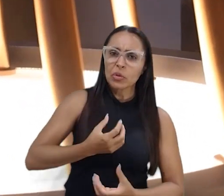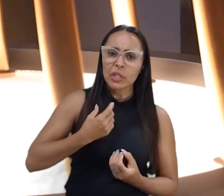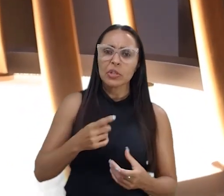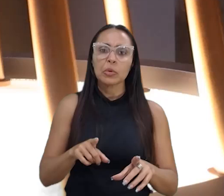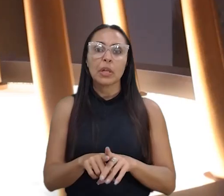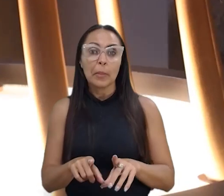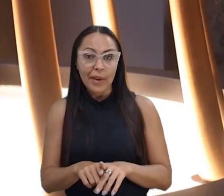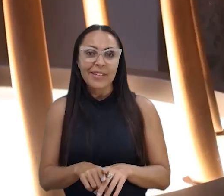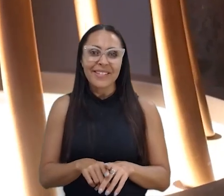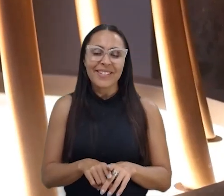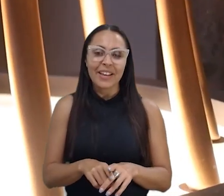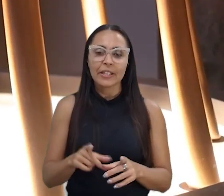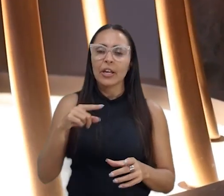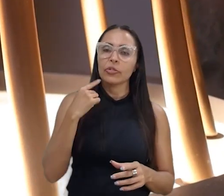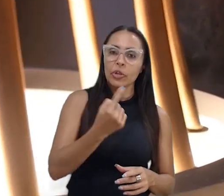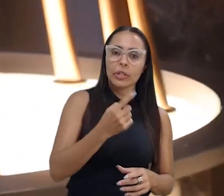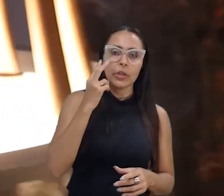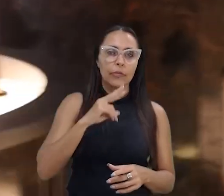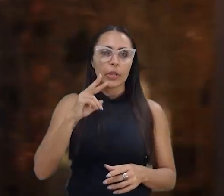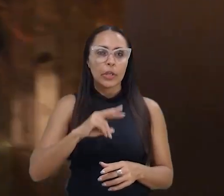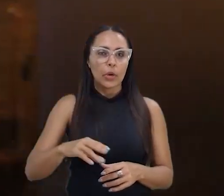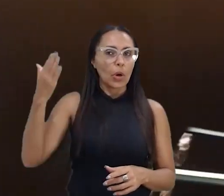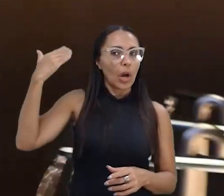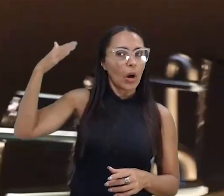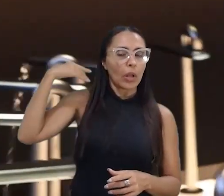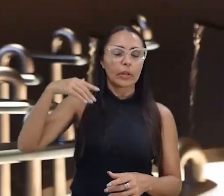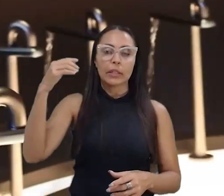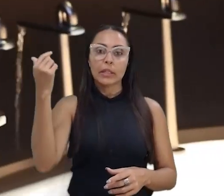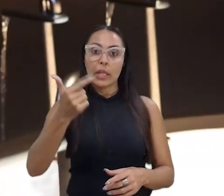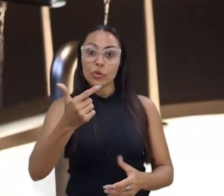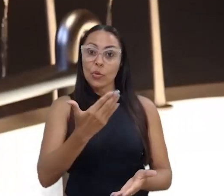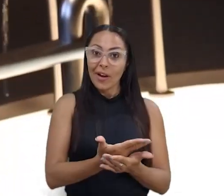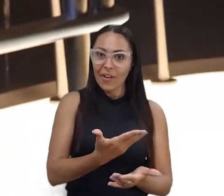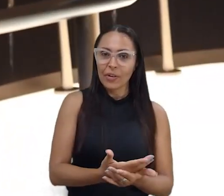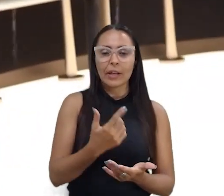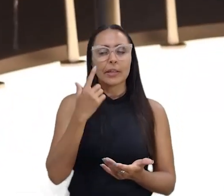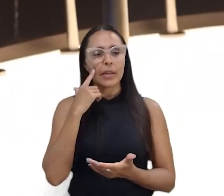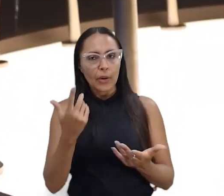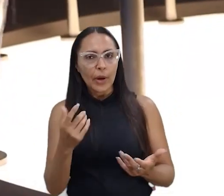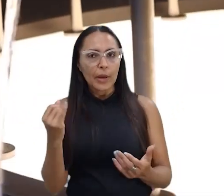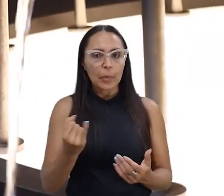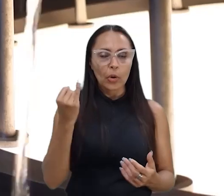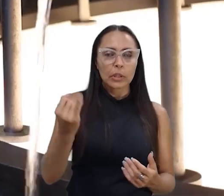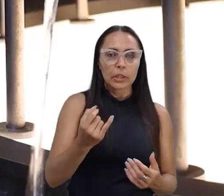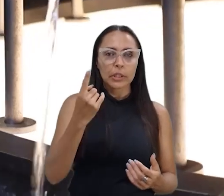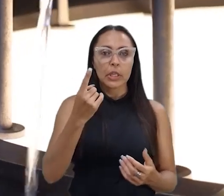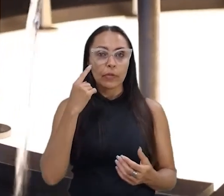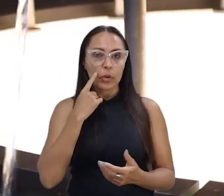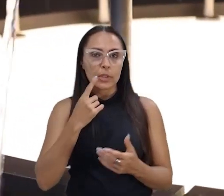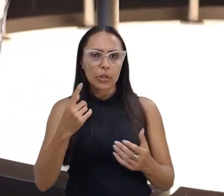do expressionismo também, que a gente viu lá atrás na segunda videoaula. Então é interessante que vocês se atenham a